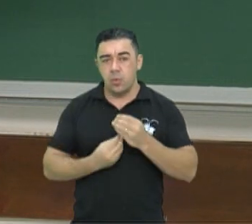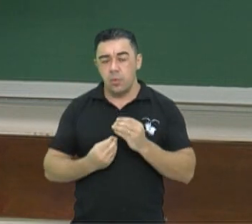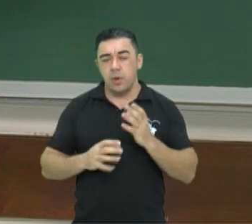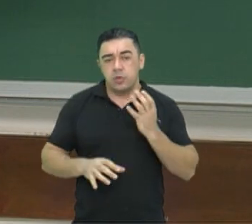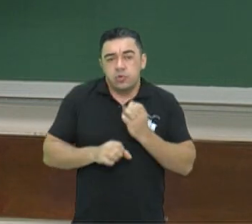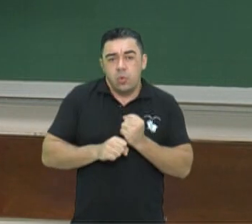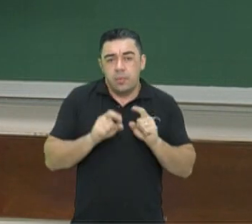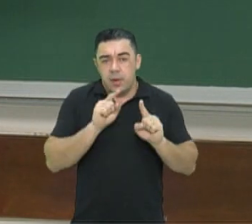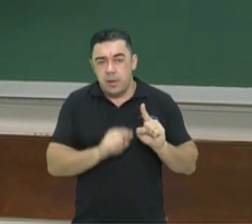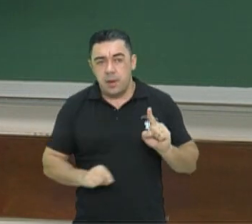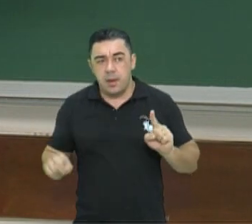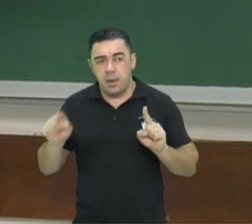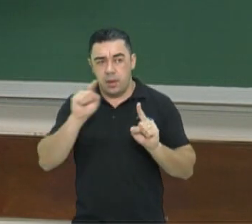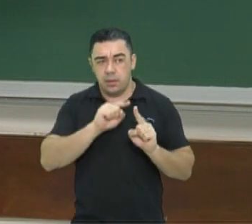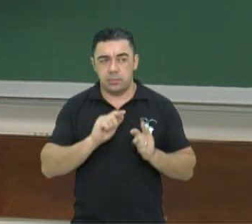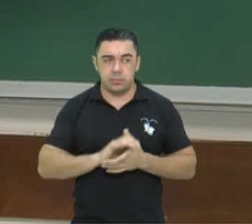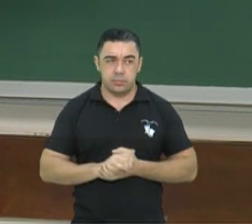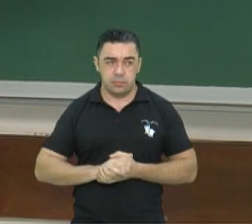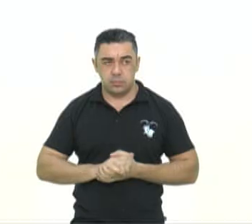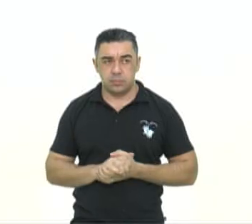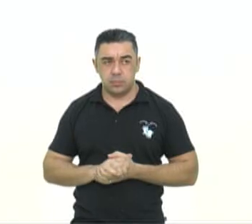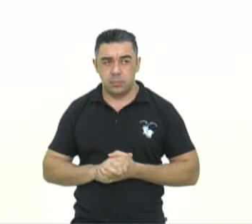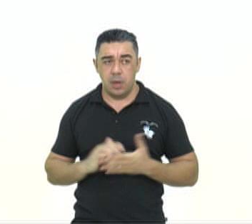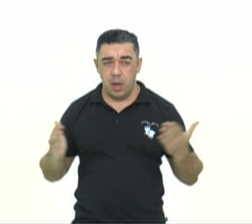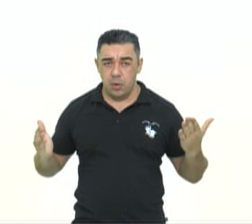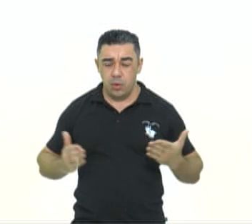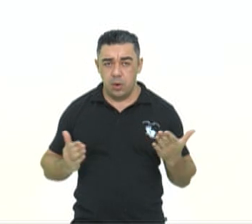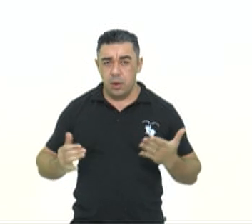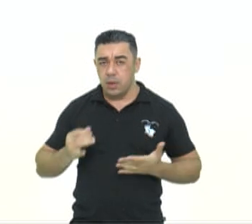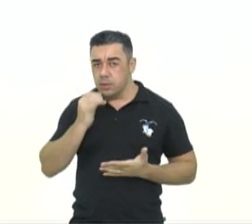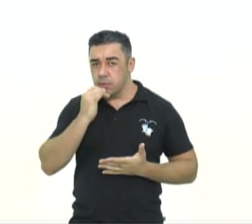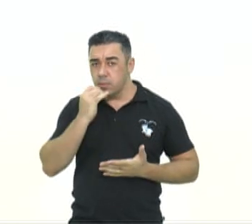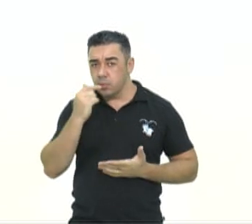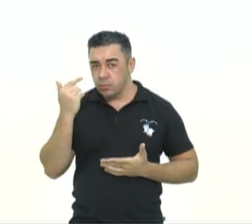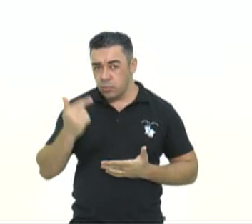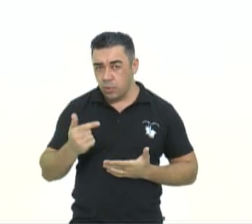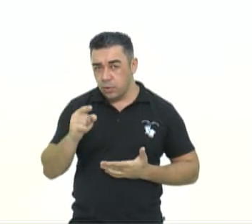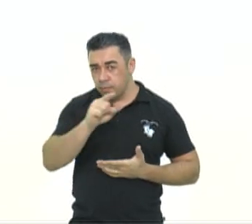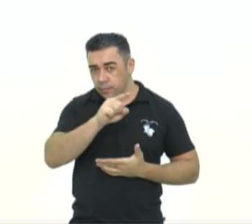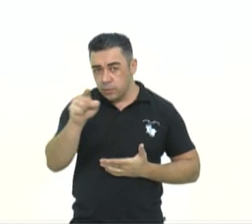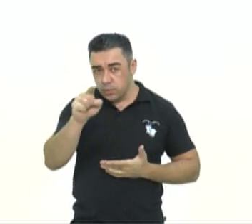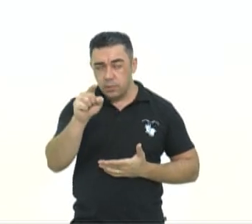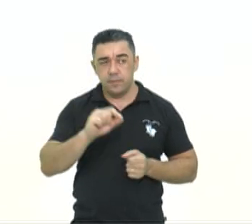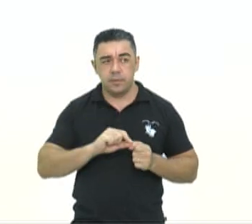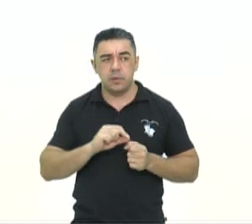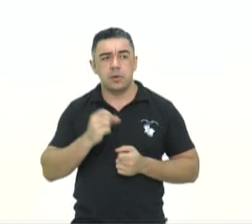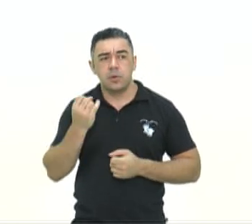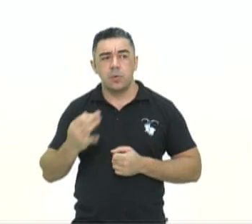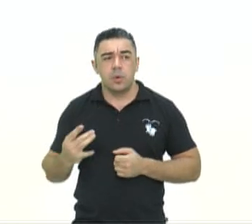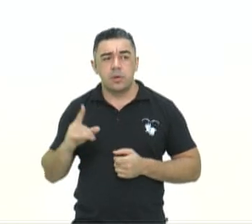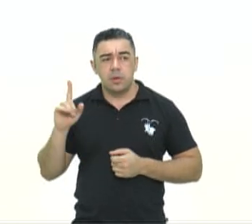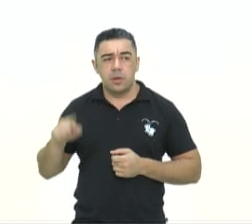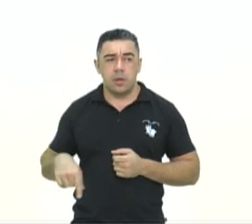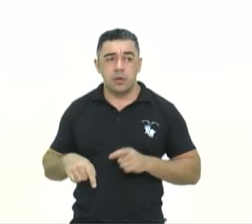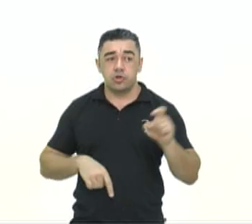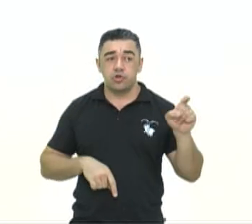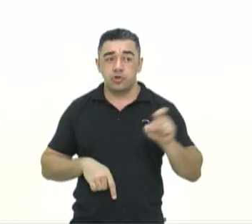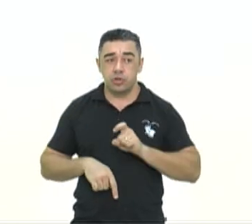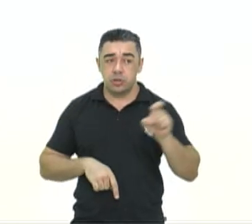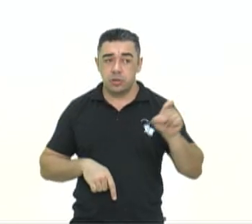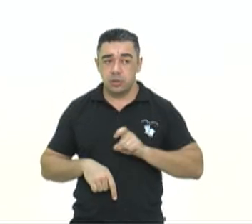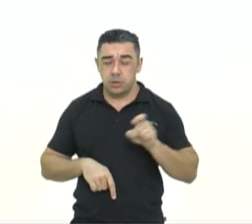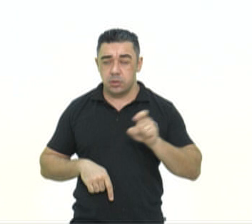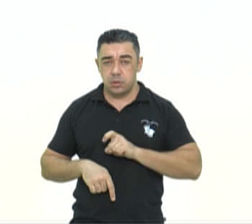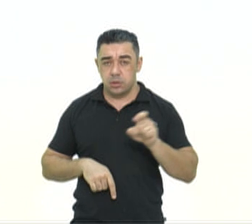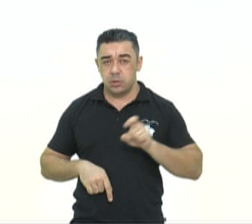certo, gente? Então vamos lá. Agora vai ser com você, tá? Determine a medida x